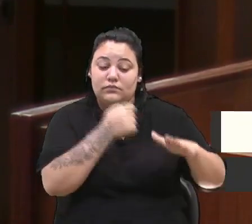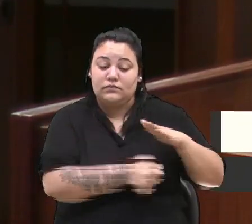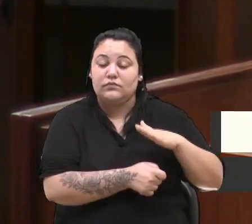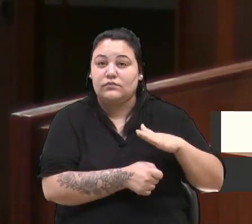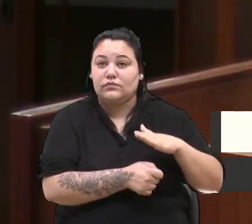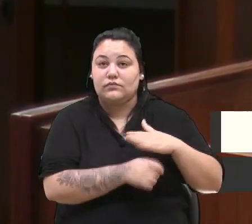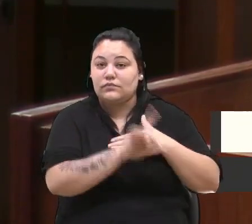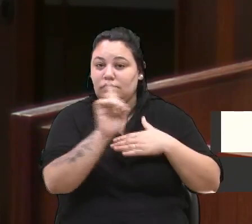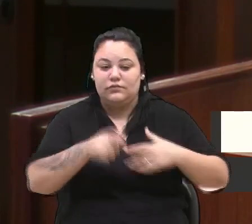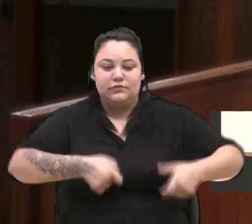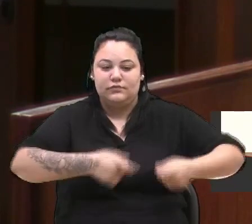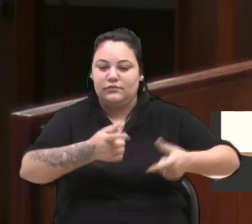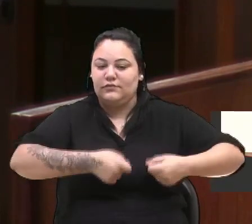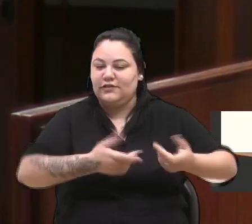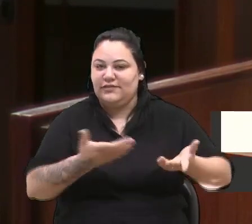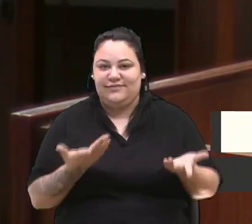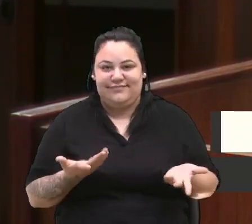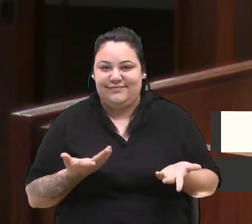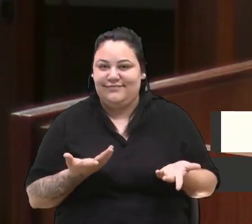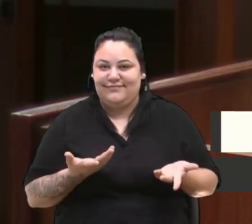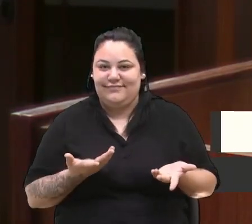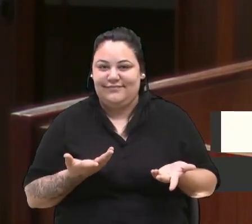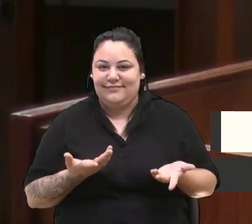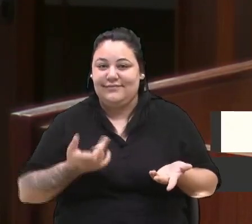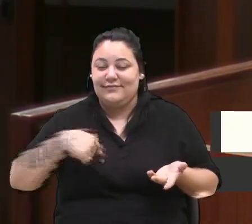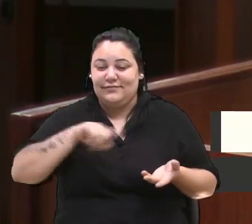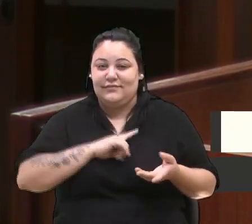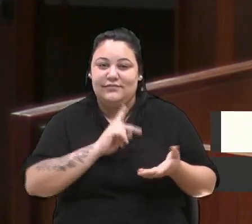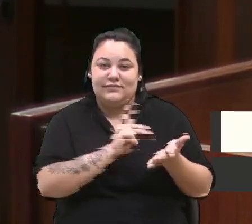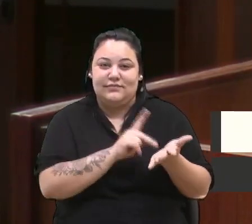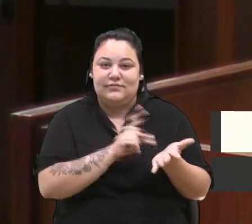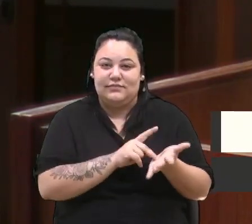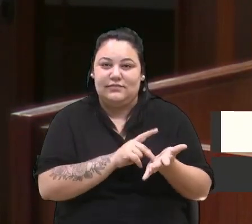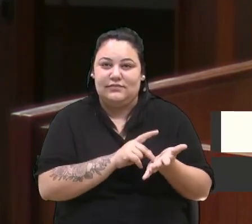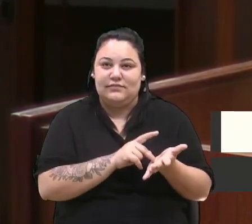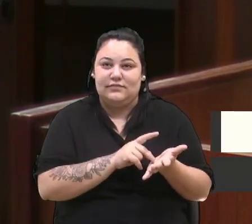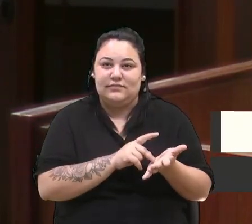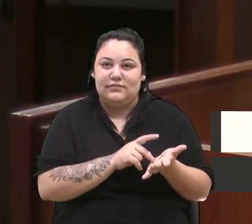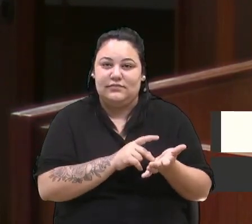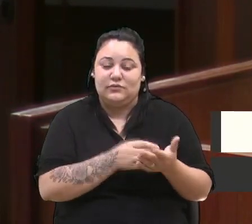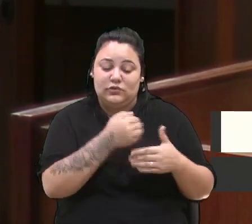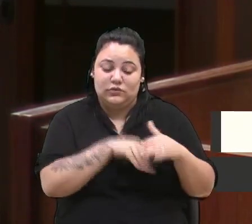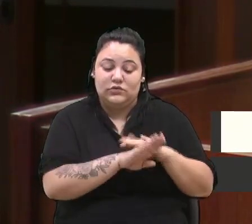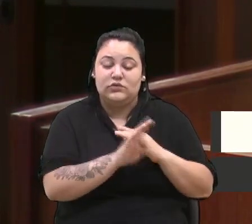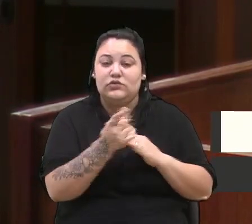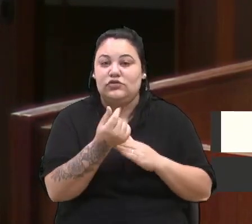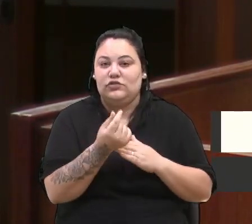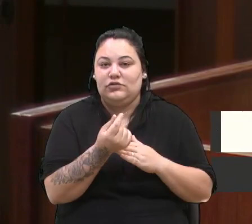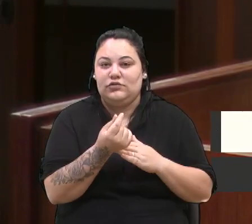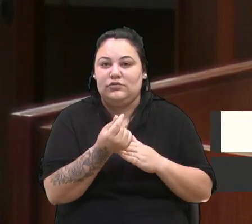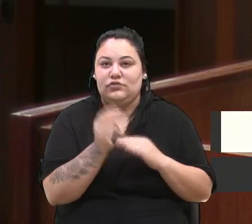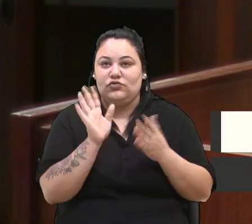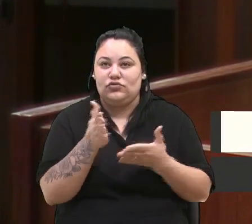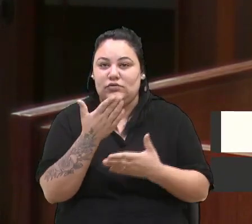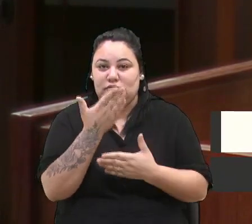de custo. Nós estamos, na verdade, economizando dinheiro logo ali na